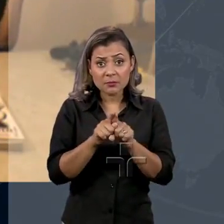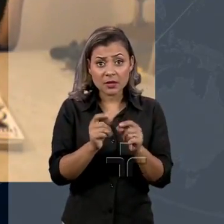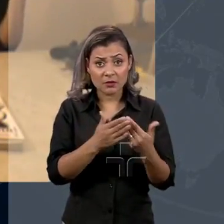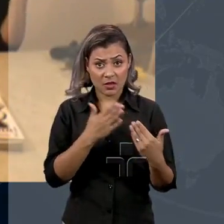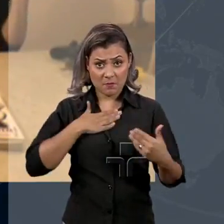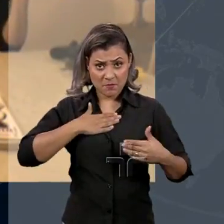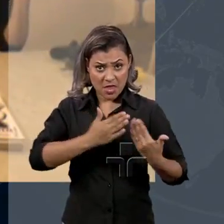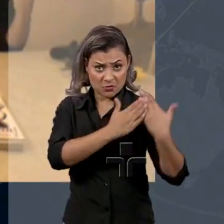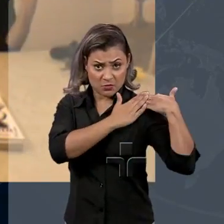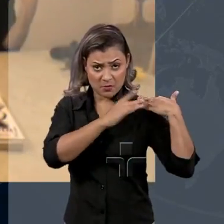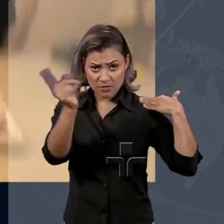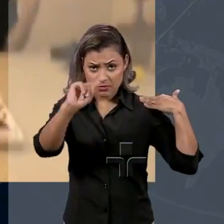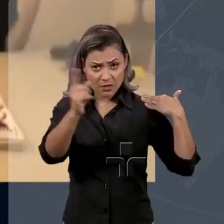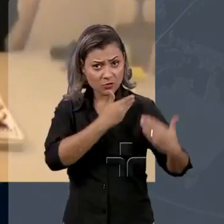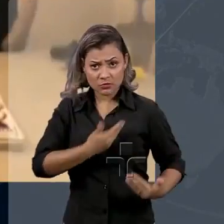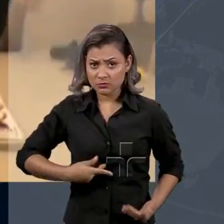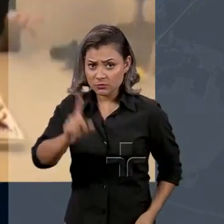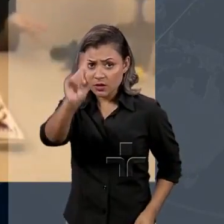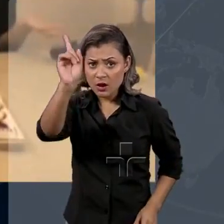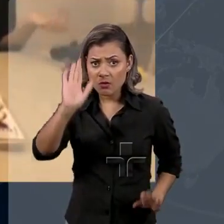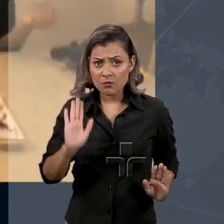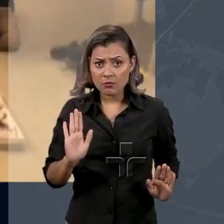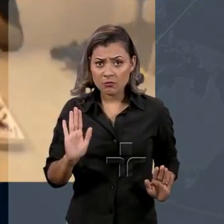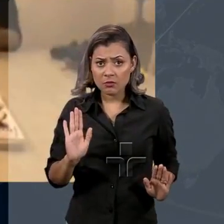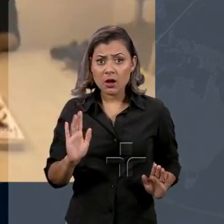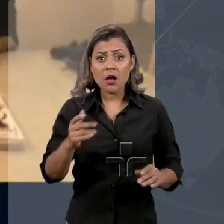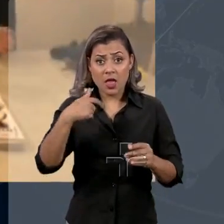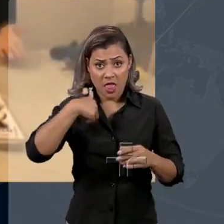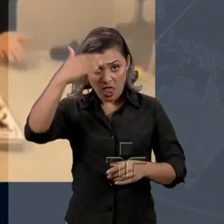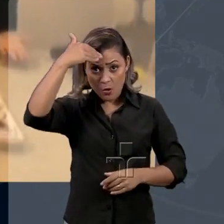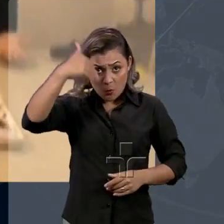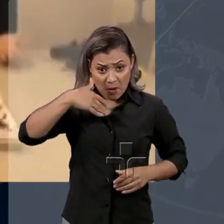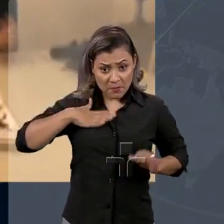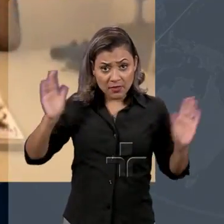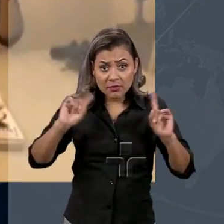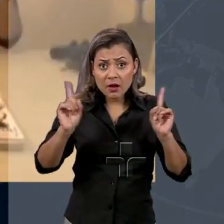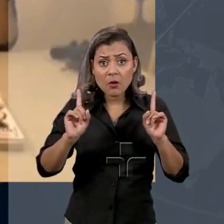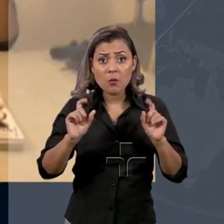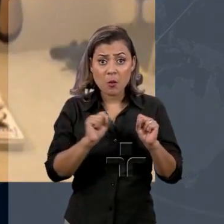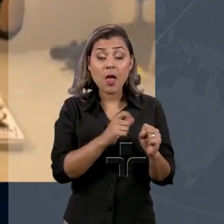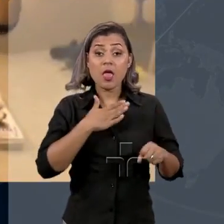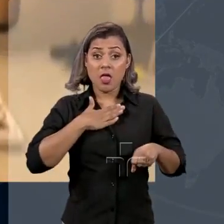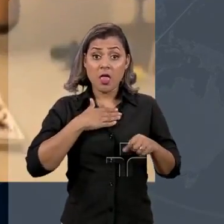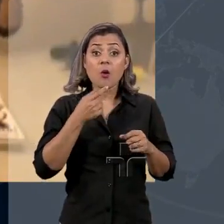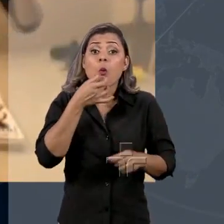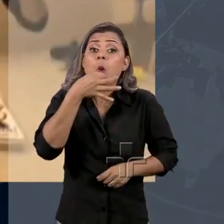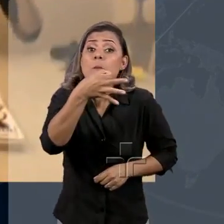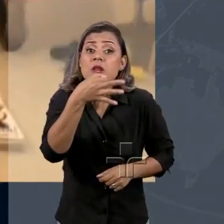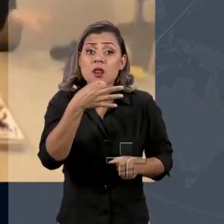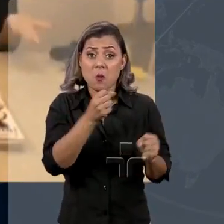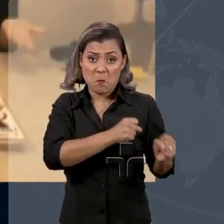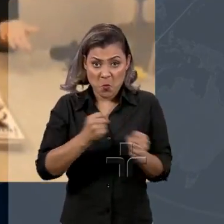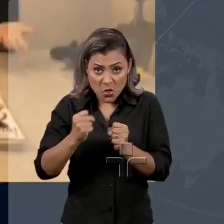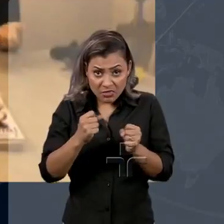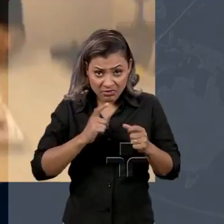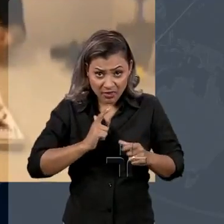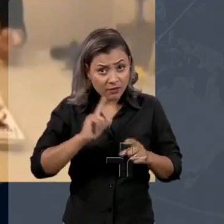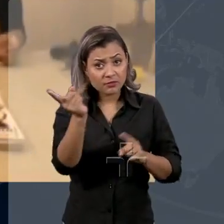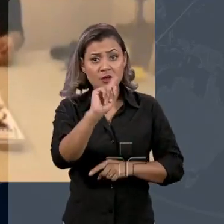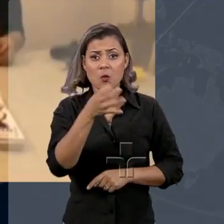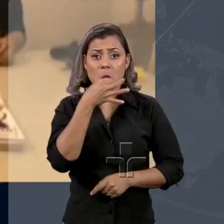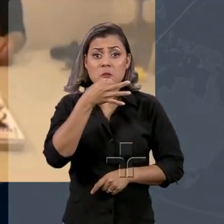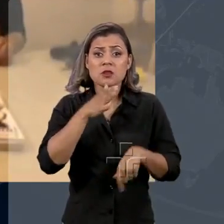conta o reajuste do judiciário, como se tivessem poderes para impedir. Eu dei a minha opinião, que era